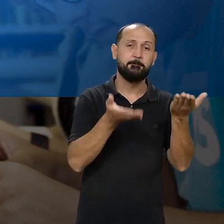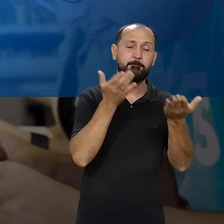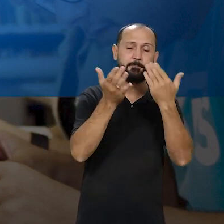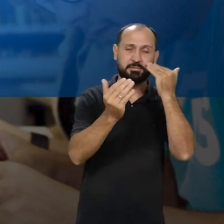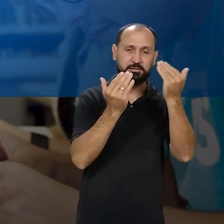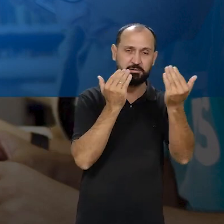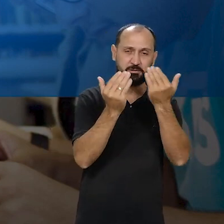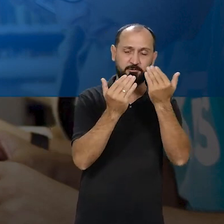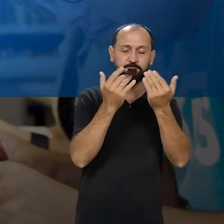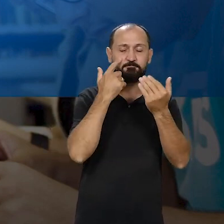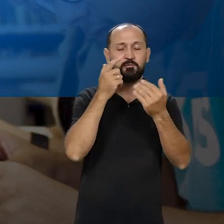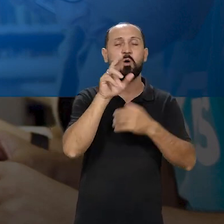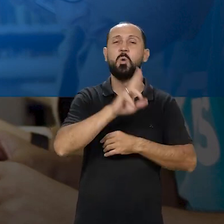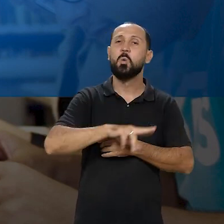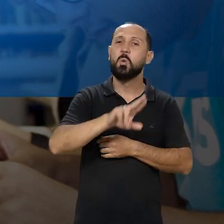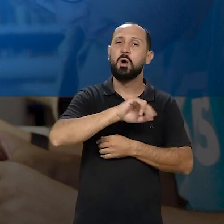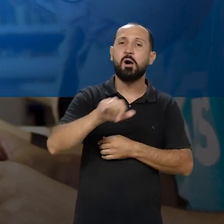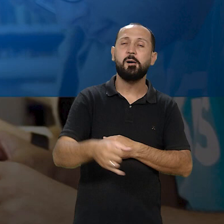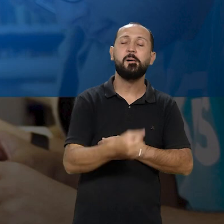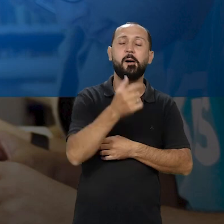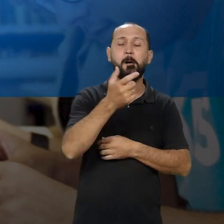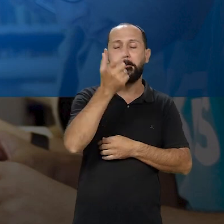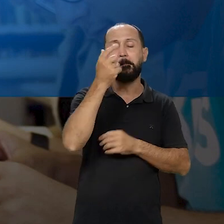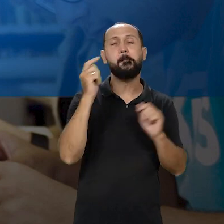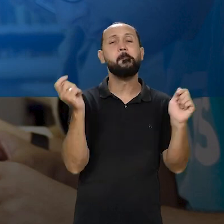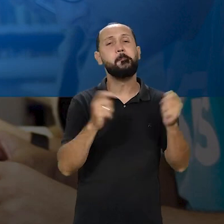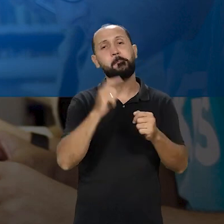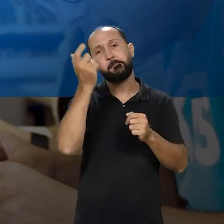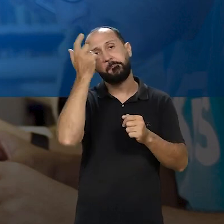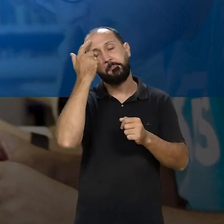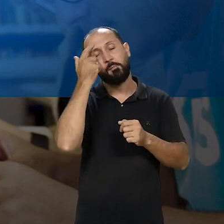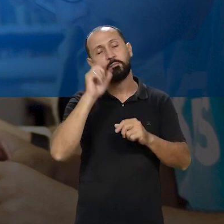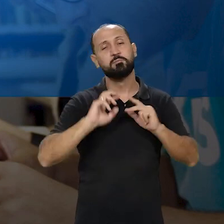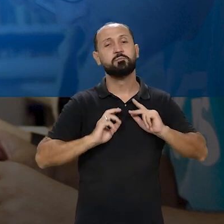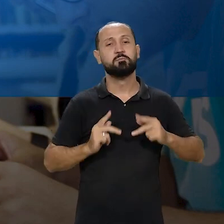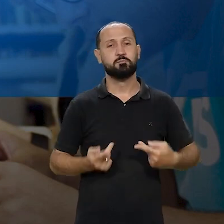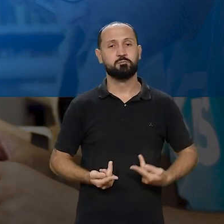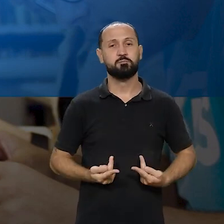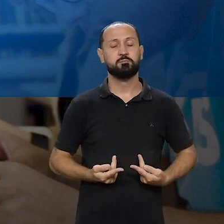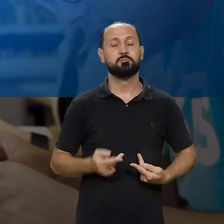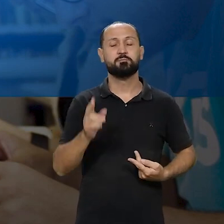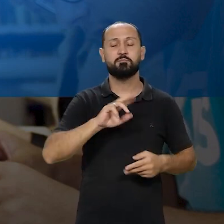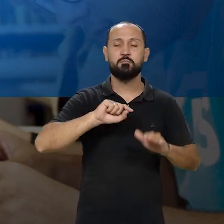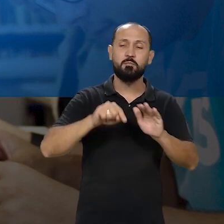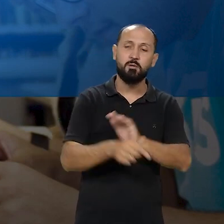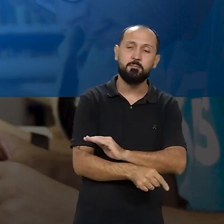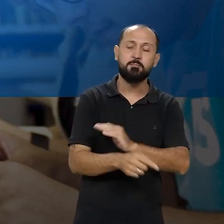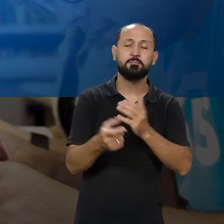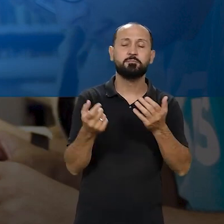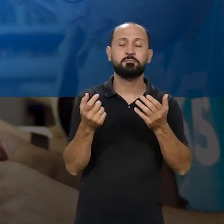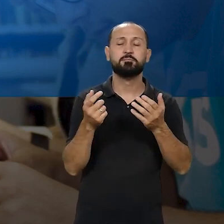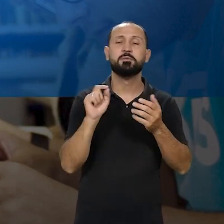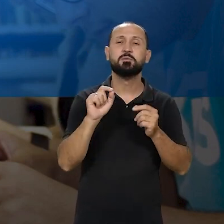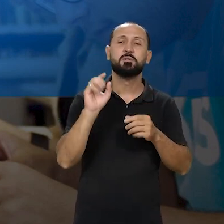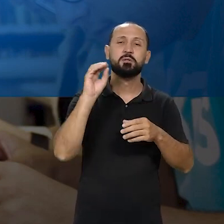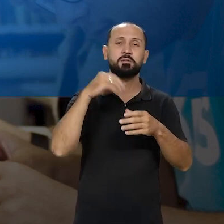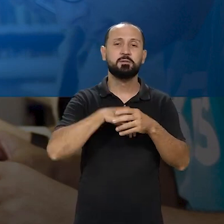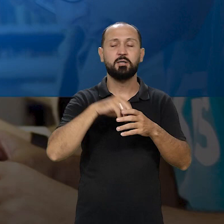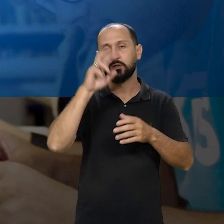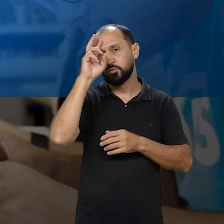a literatura vai beber aí, né, dessa possibilidade de pensar o humano pela profundeza, né, pelo que